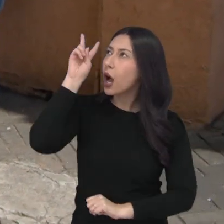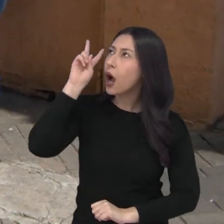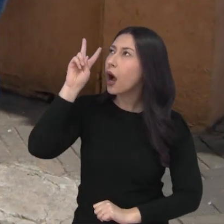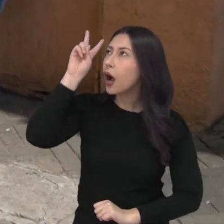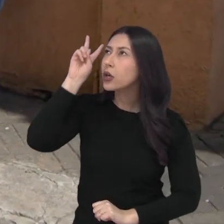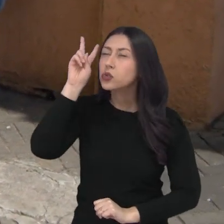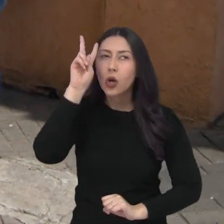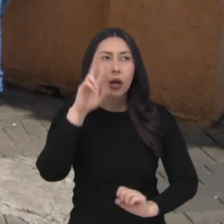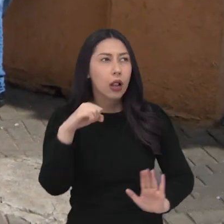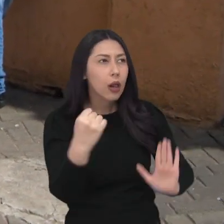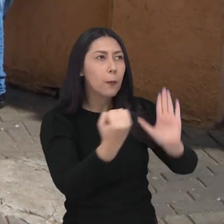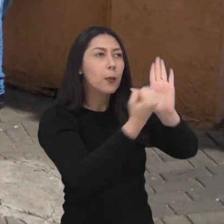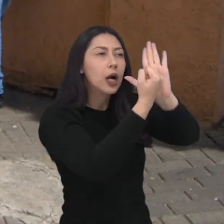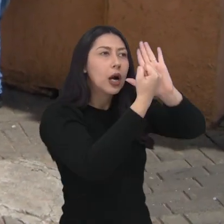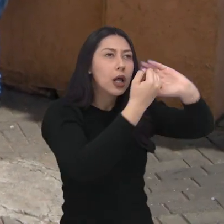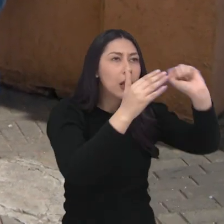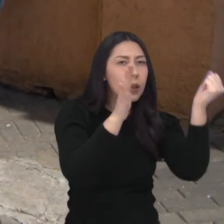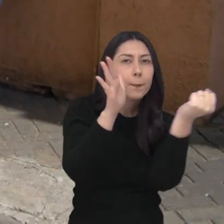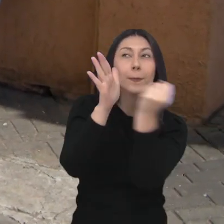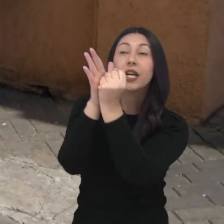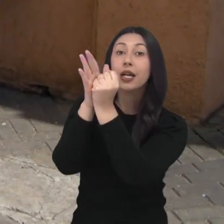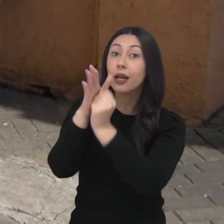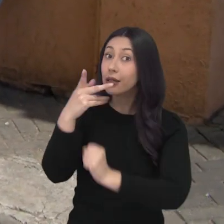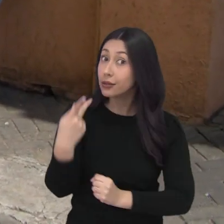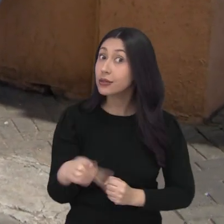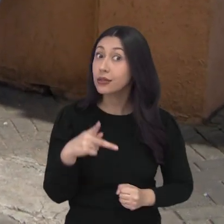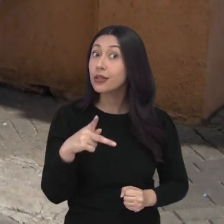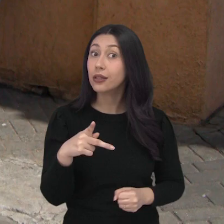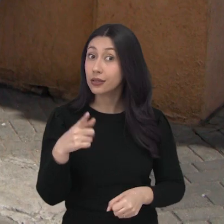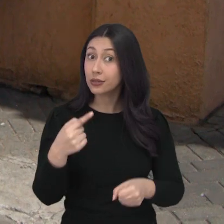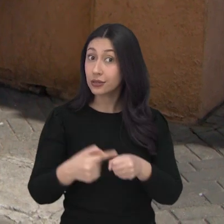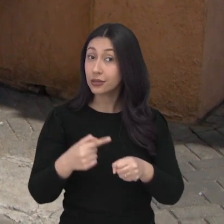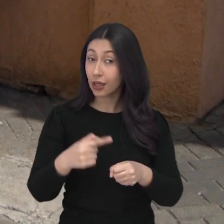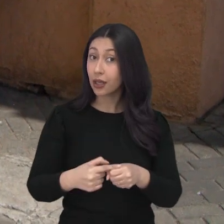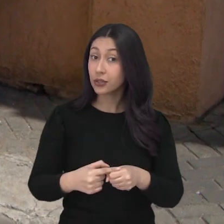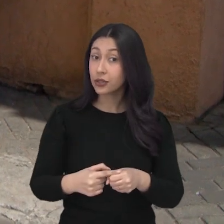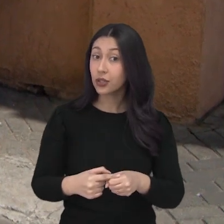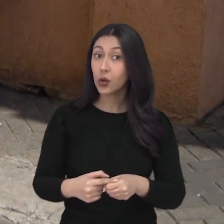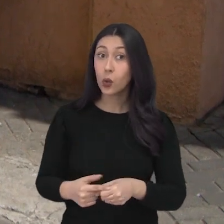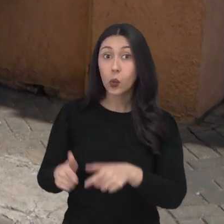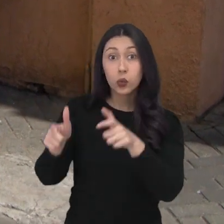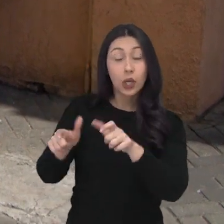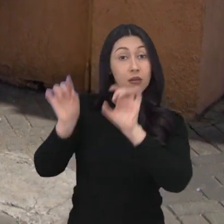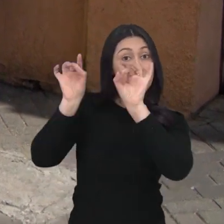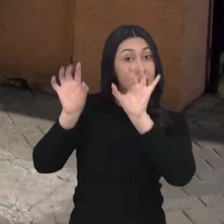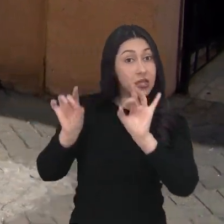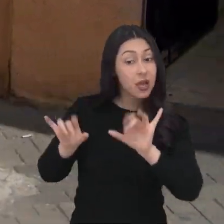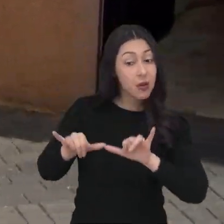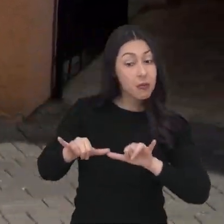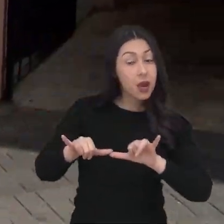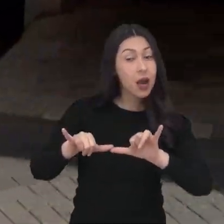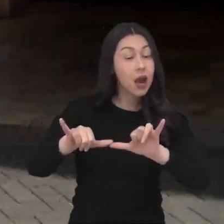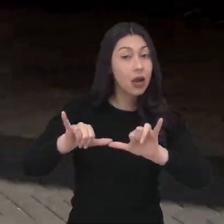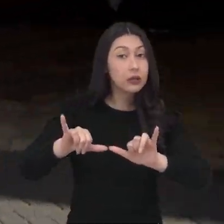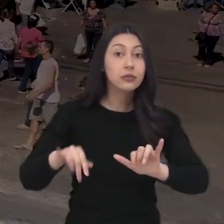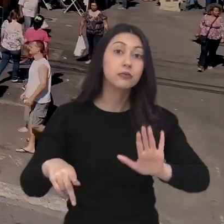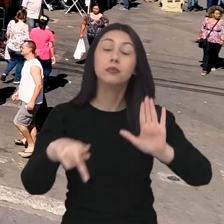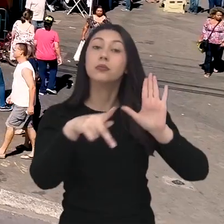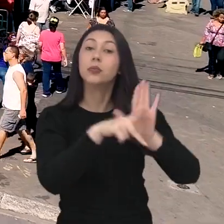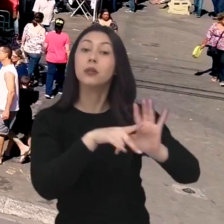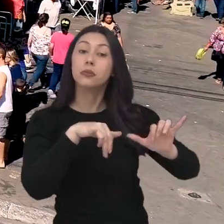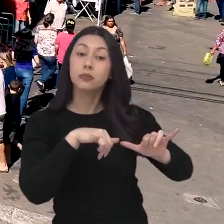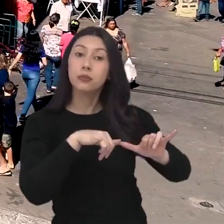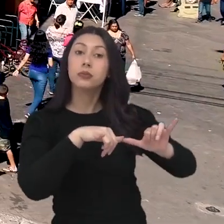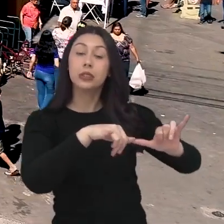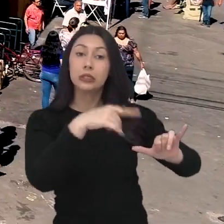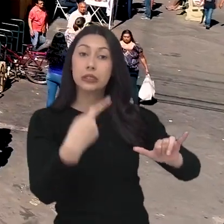ver que a história está espalhada pela cidade. Aqui no centro, um desses lugares especiais é o Mercado Municipal. Hoje,